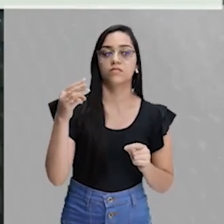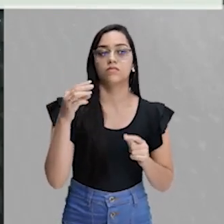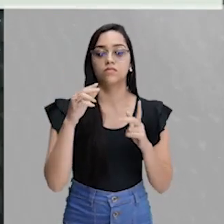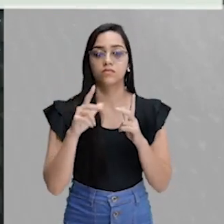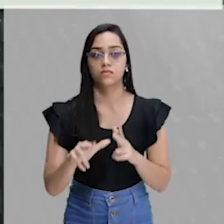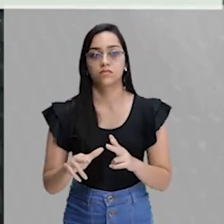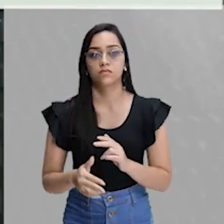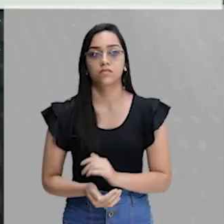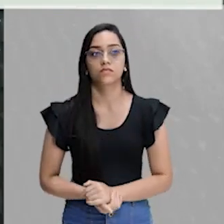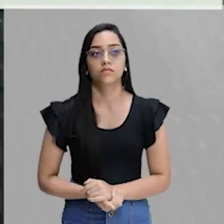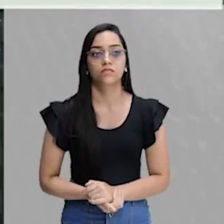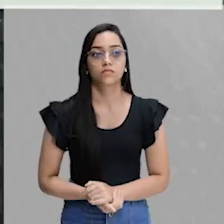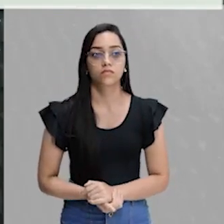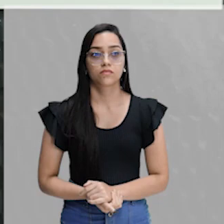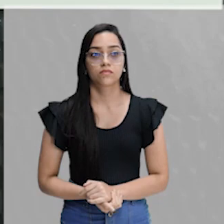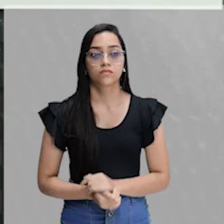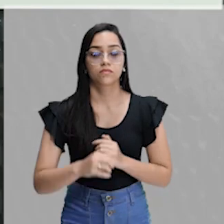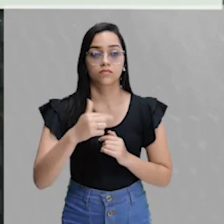ficar assim, ó.